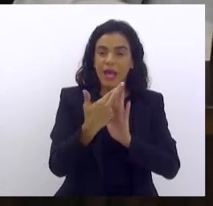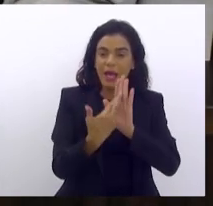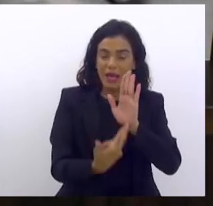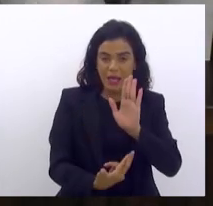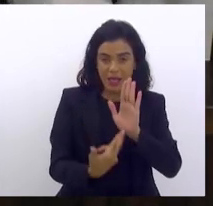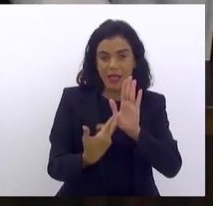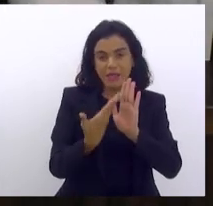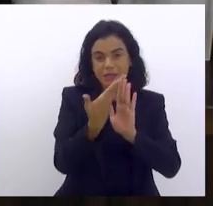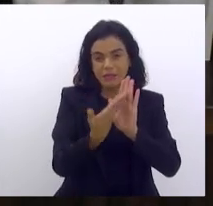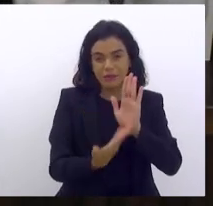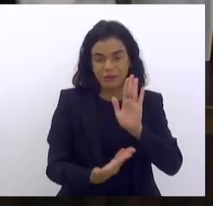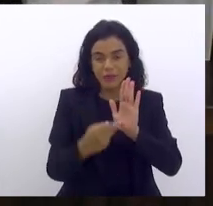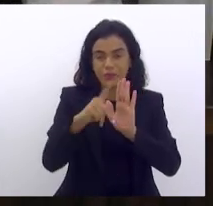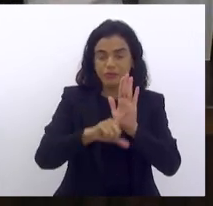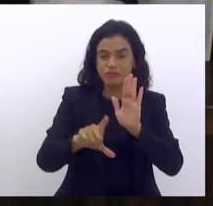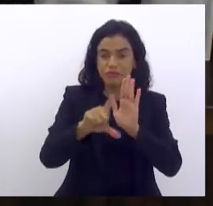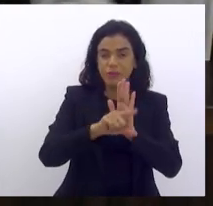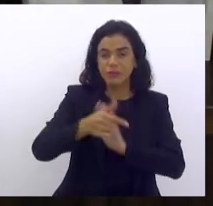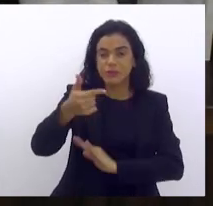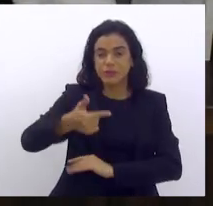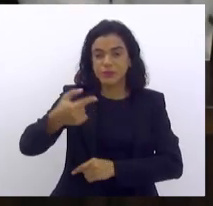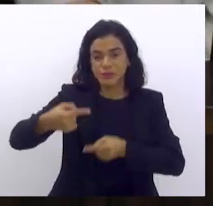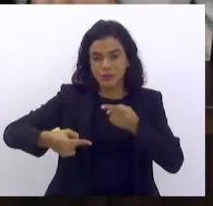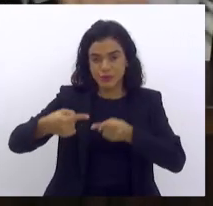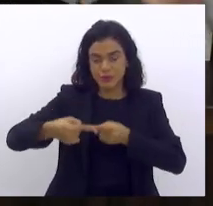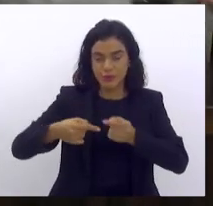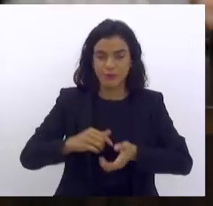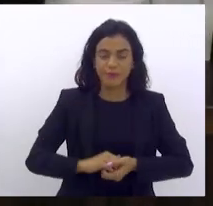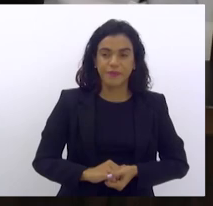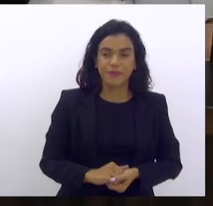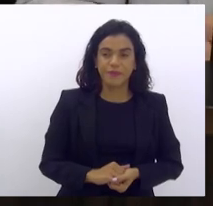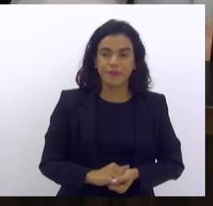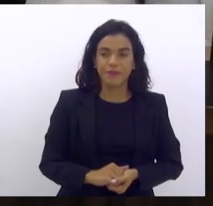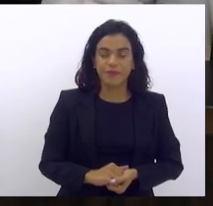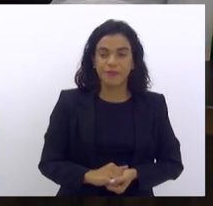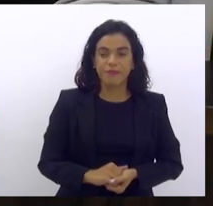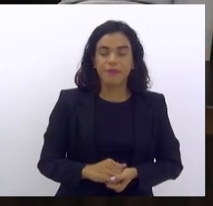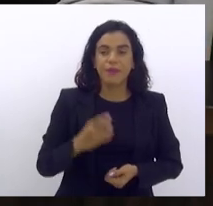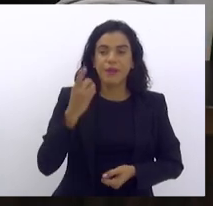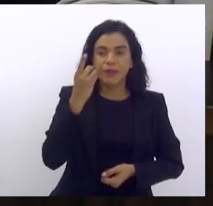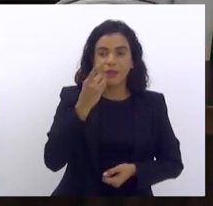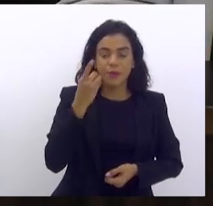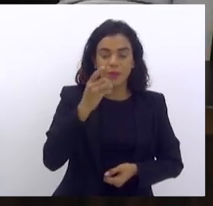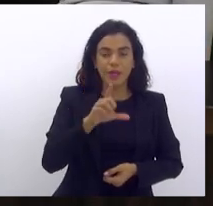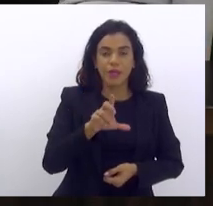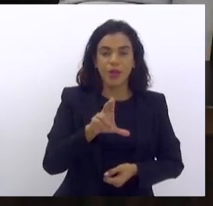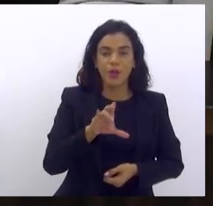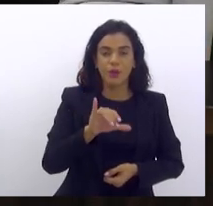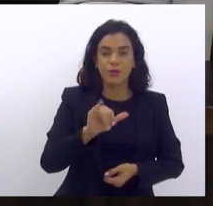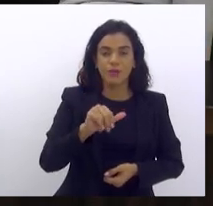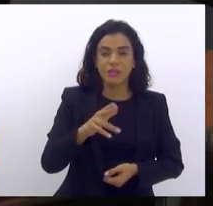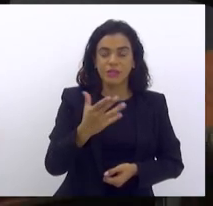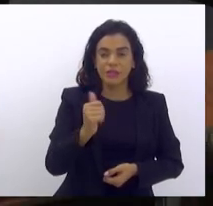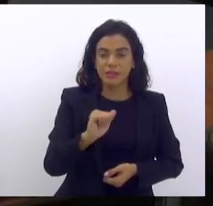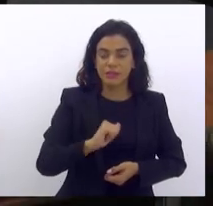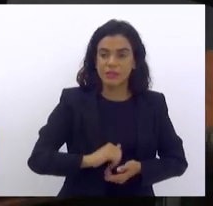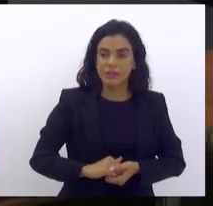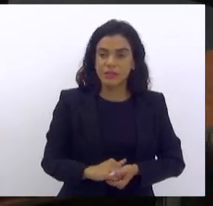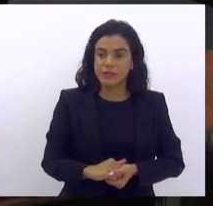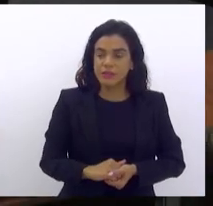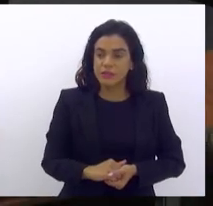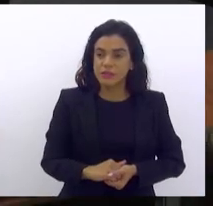do vencido para a segunda discussão. Nossa nobre deputada Lucinha.